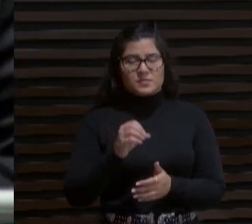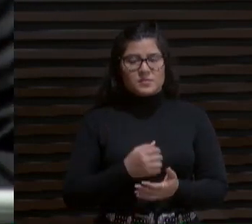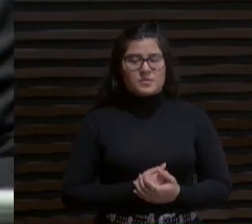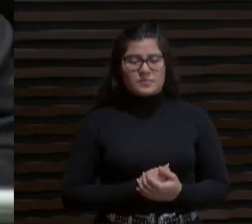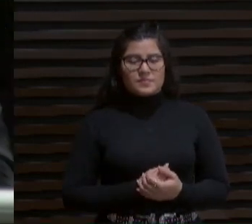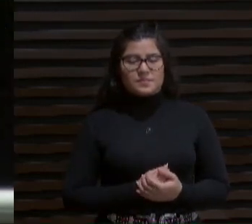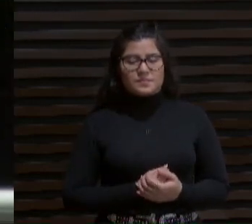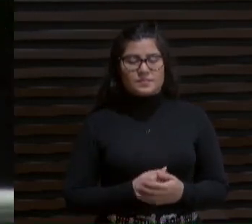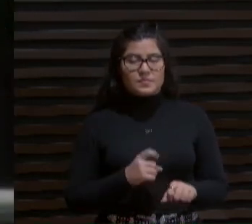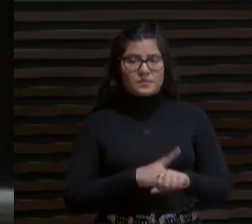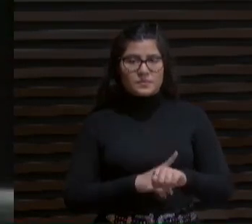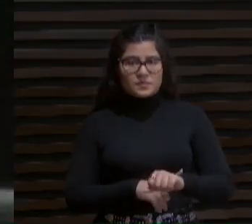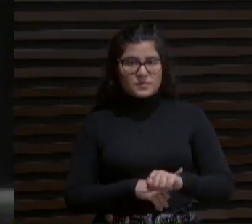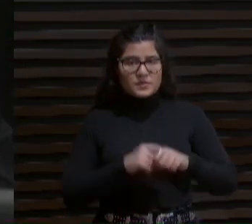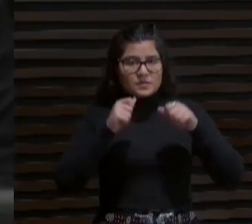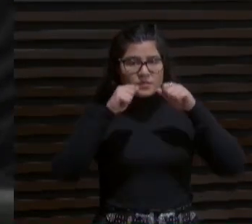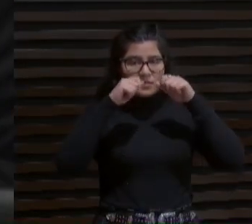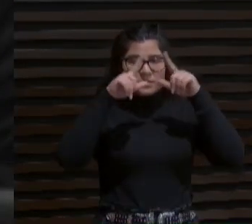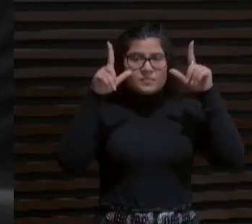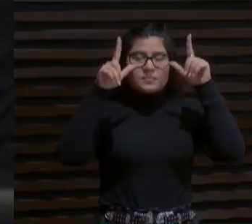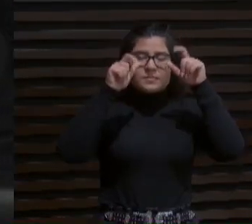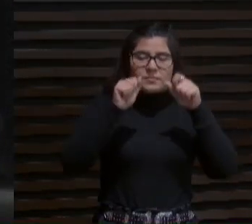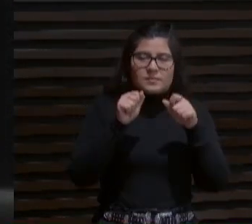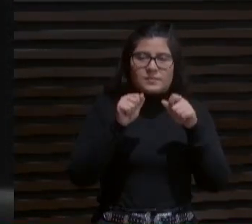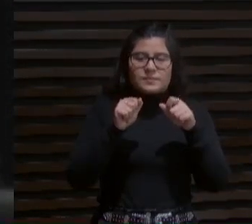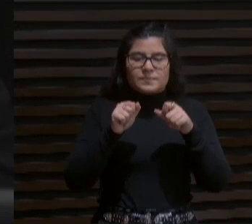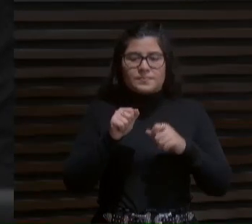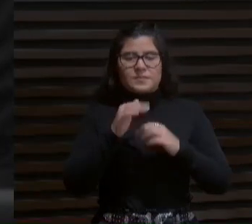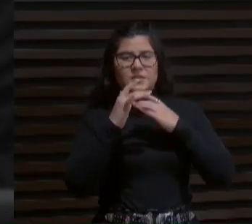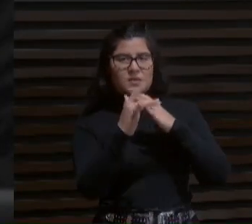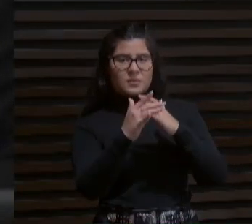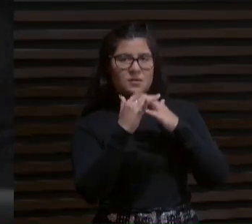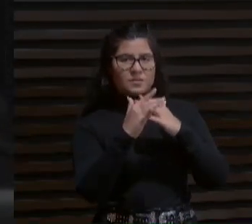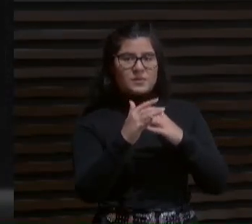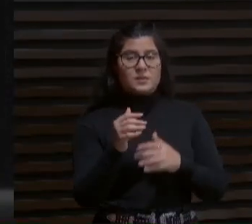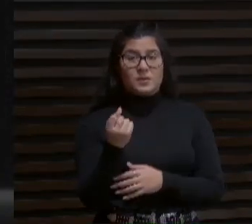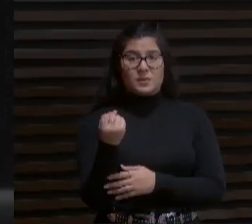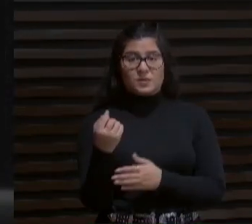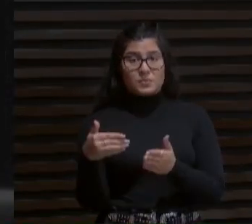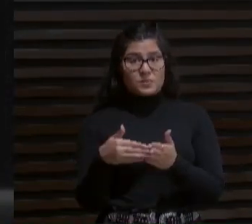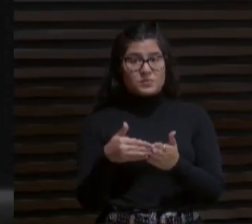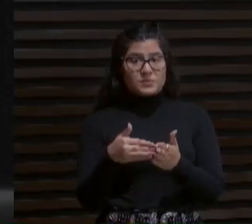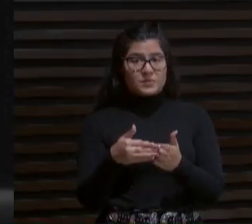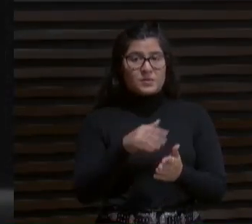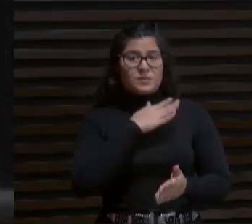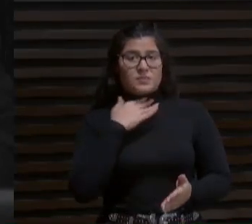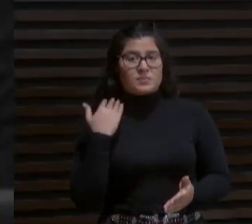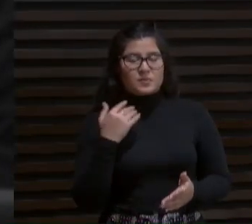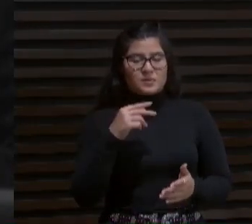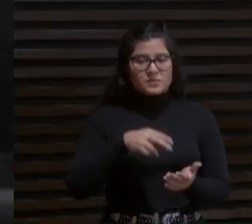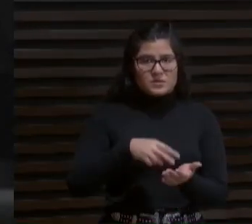57, num momento, num abrir e fechar de olhos, ao ressoar da última trombeta, a trombeta soará e os mortos